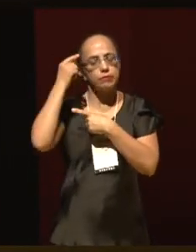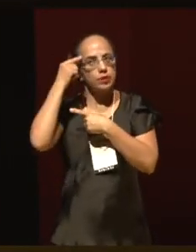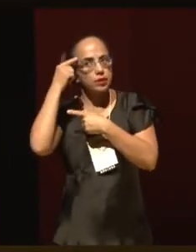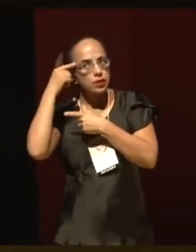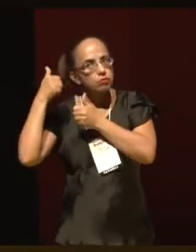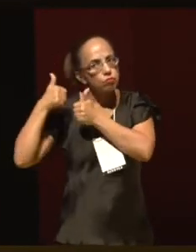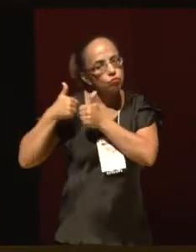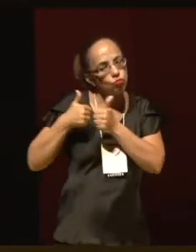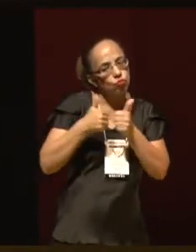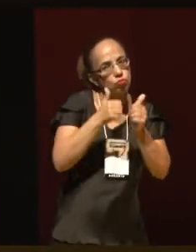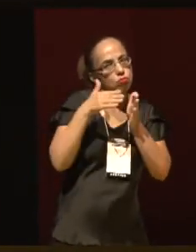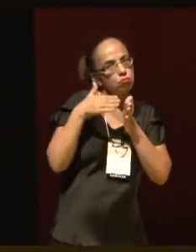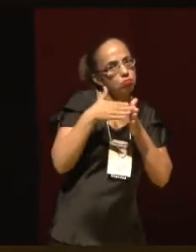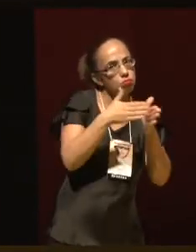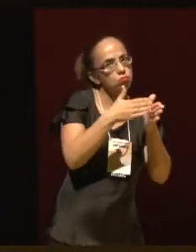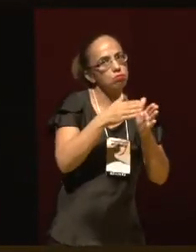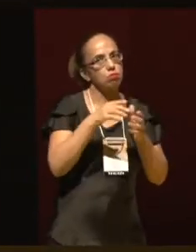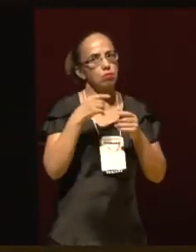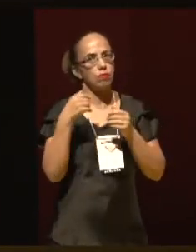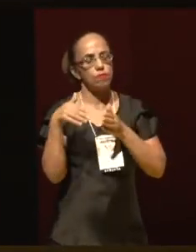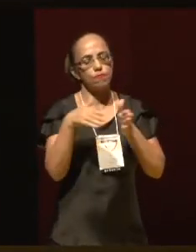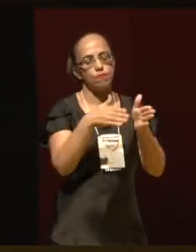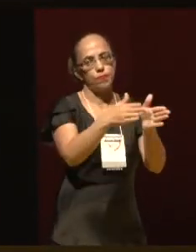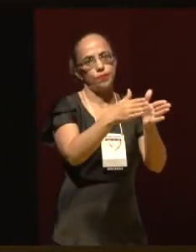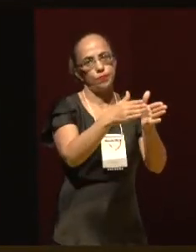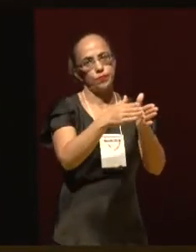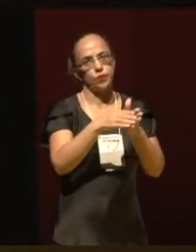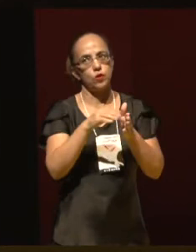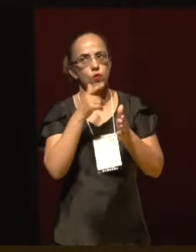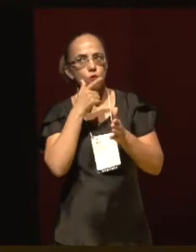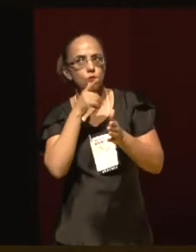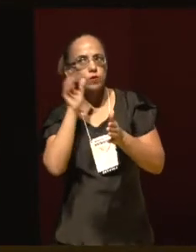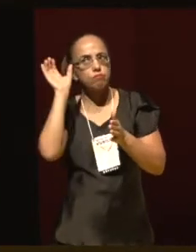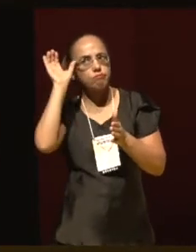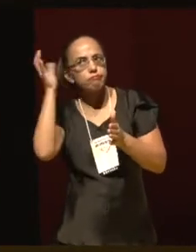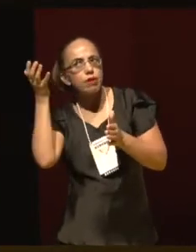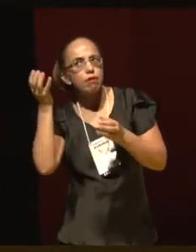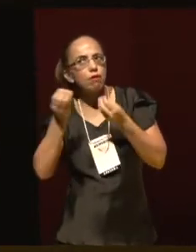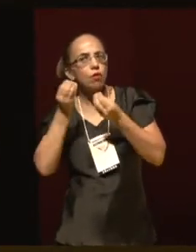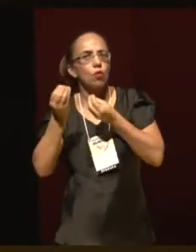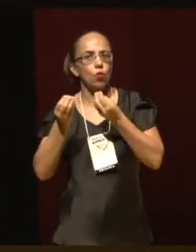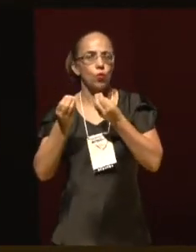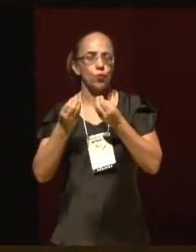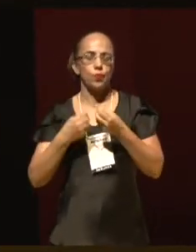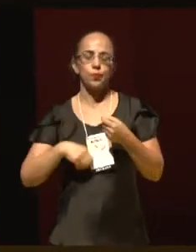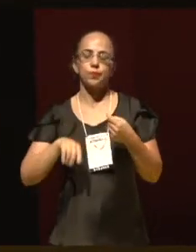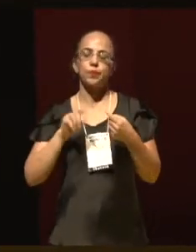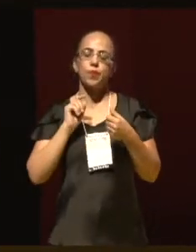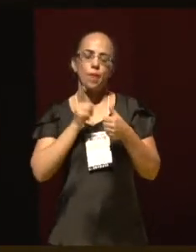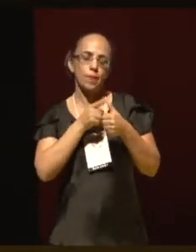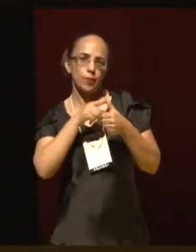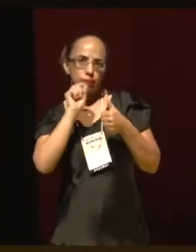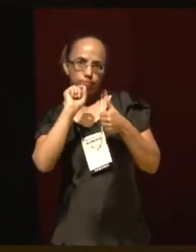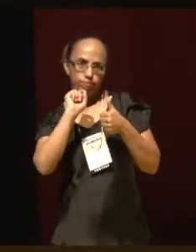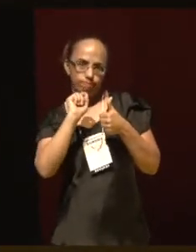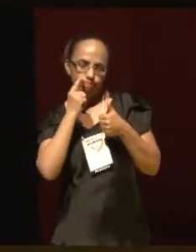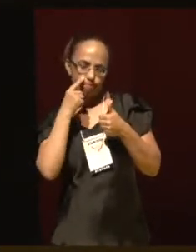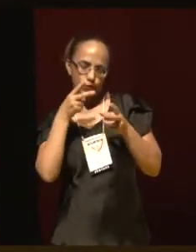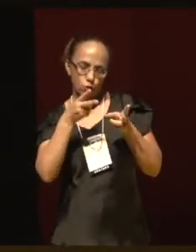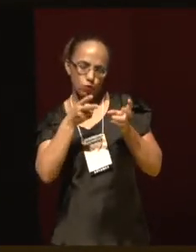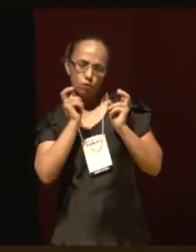chegar a uma resolução de tudo isto. Primeiro, vamos